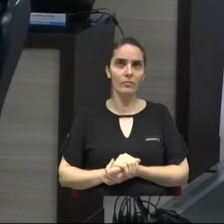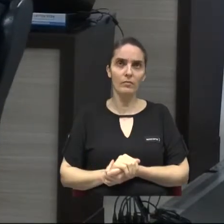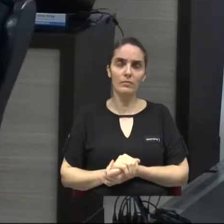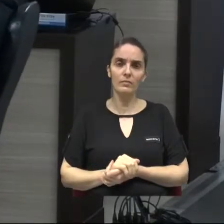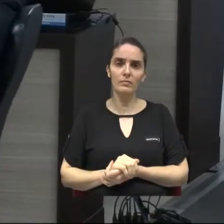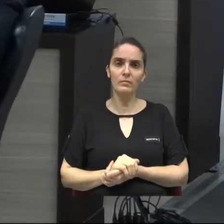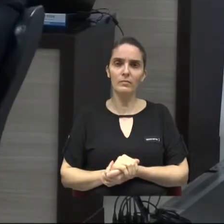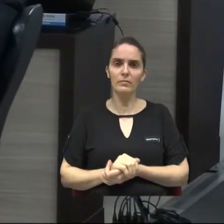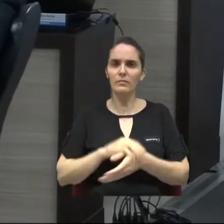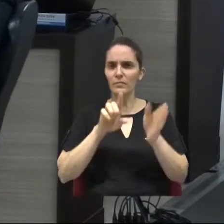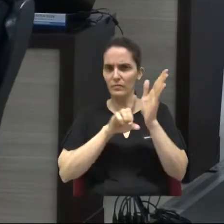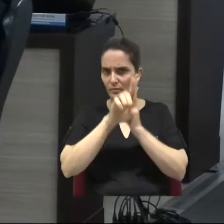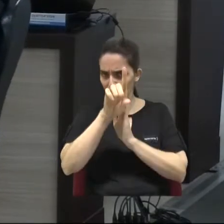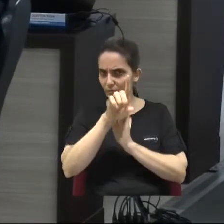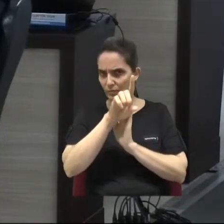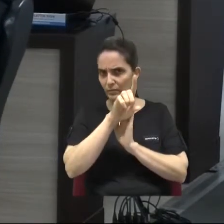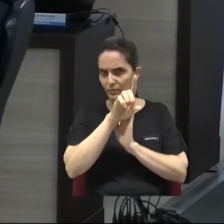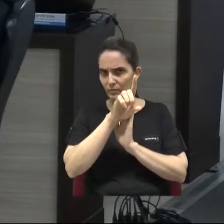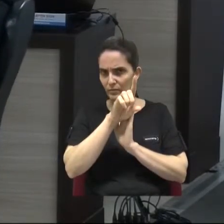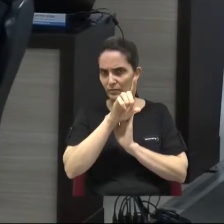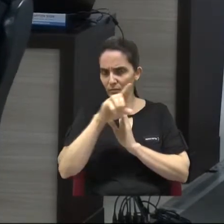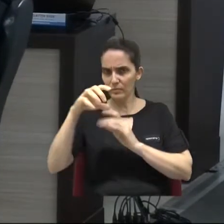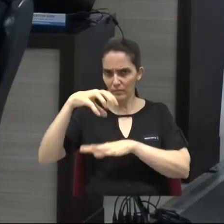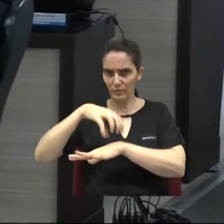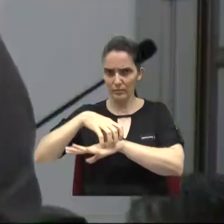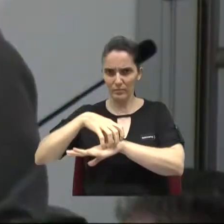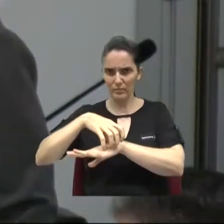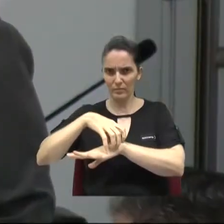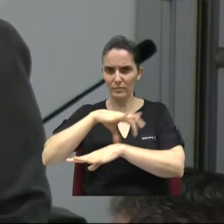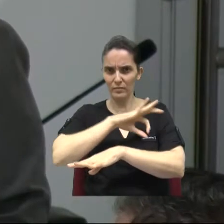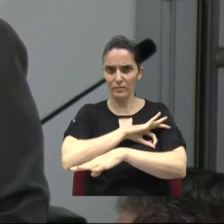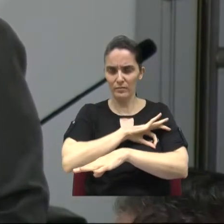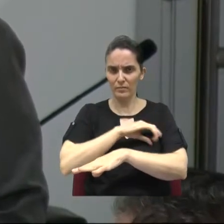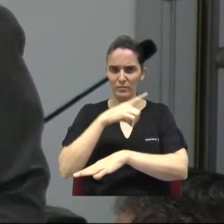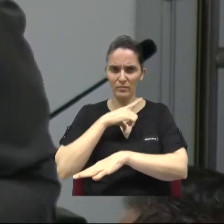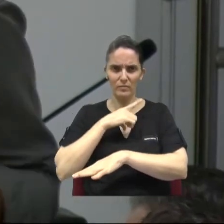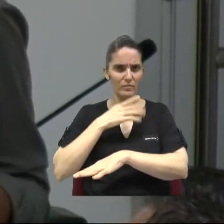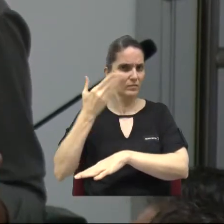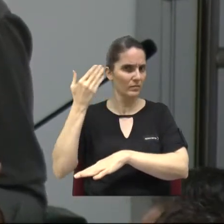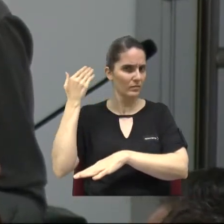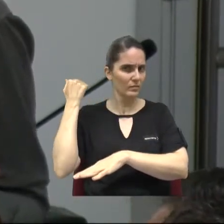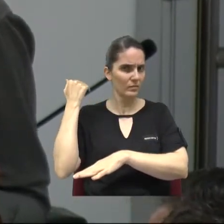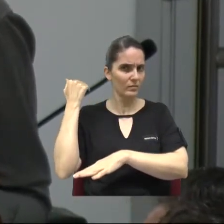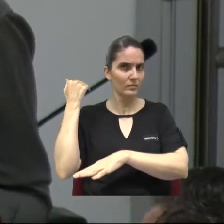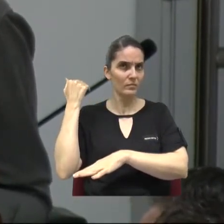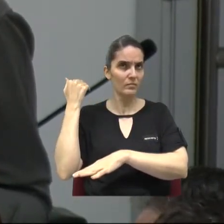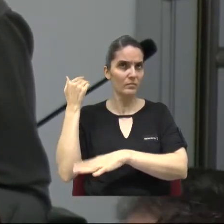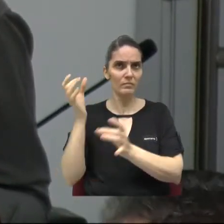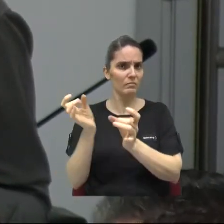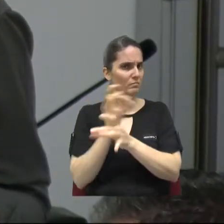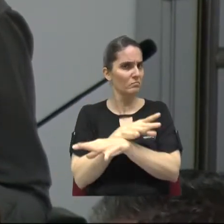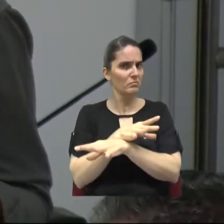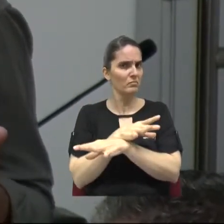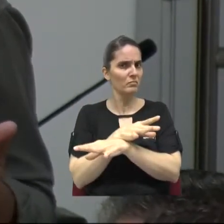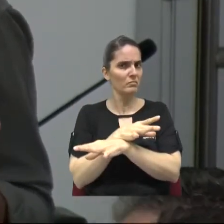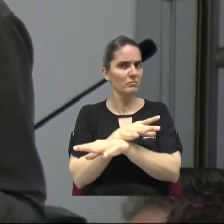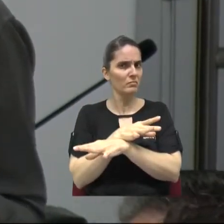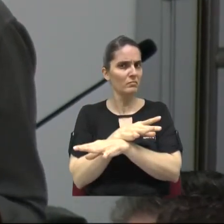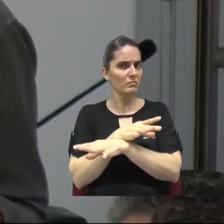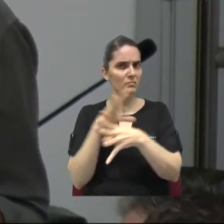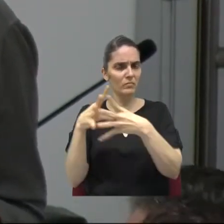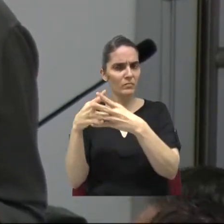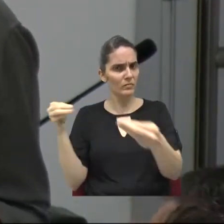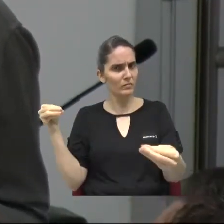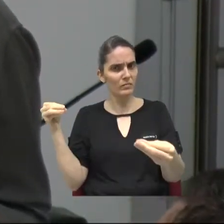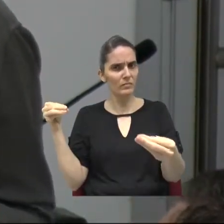O requerimento é da base comunitária lá que tinha na Vista Alegre. Não existe mais. Foi derrubado já